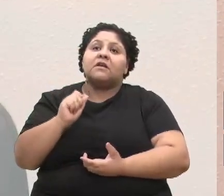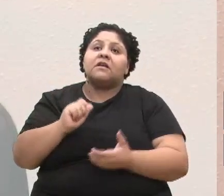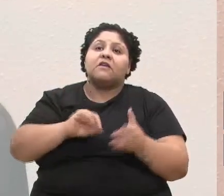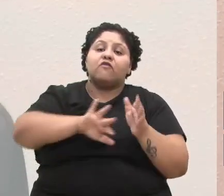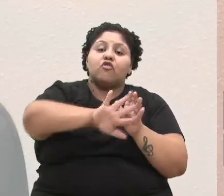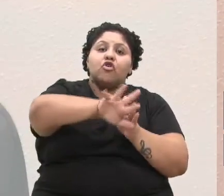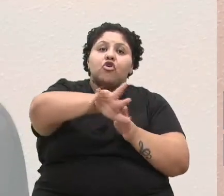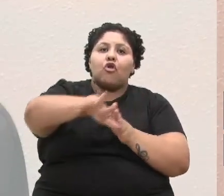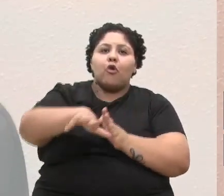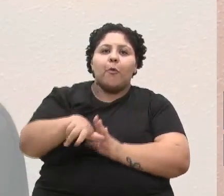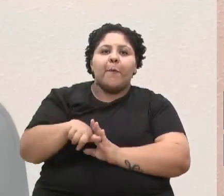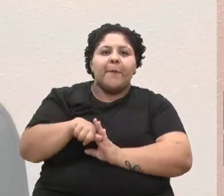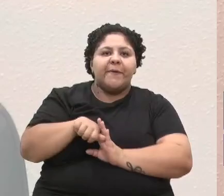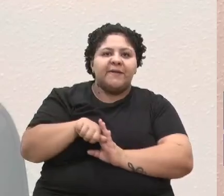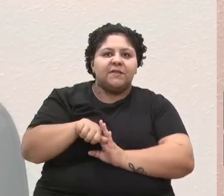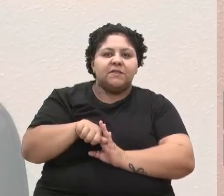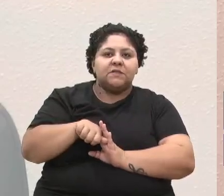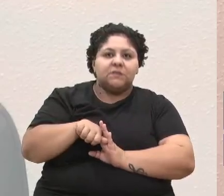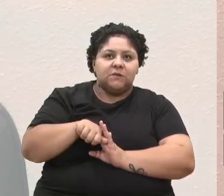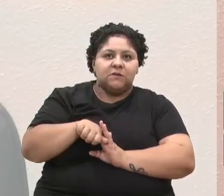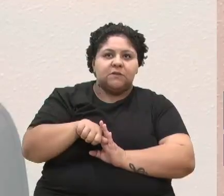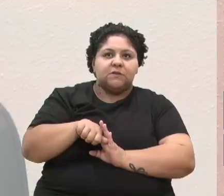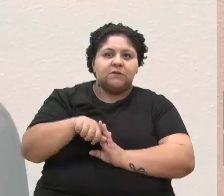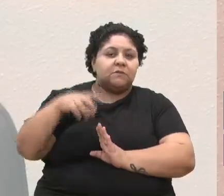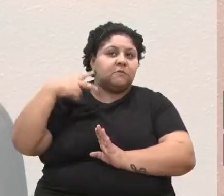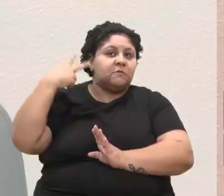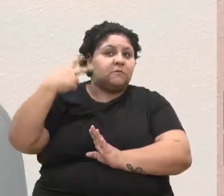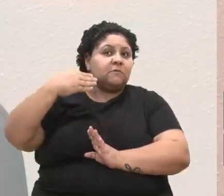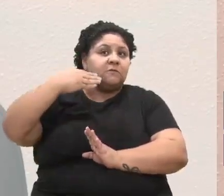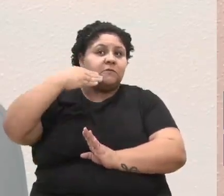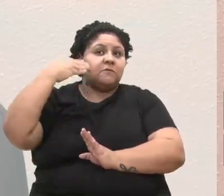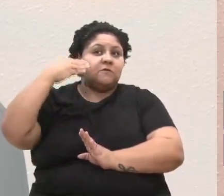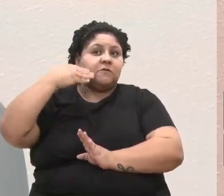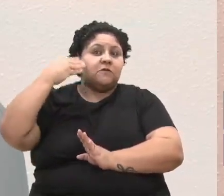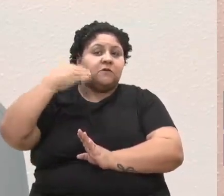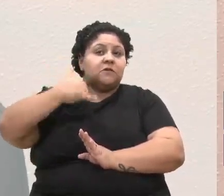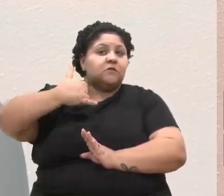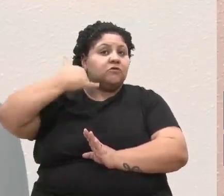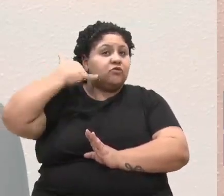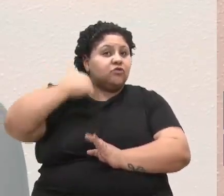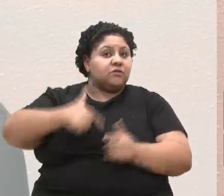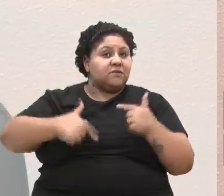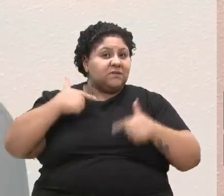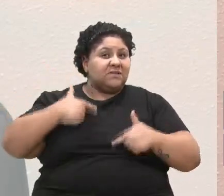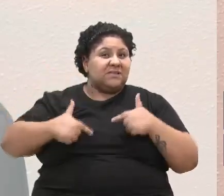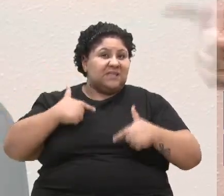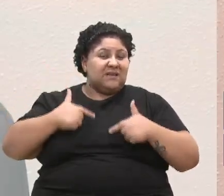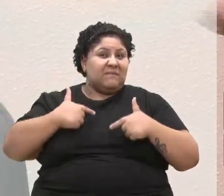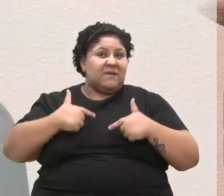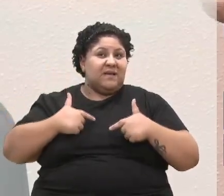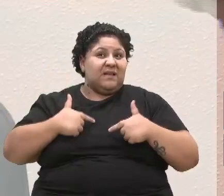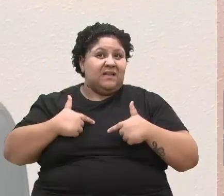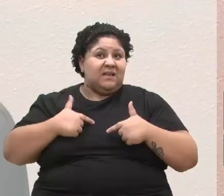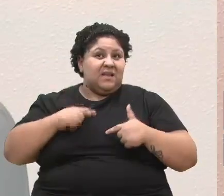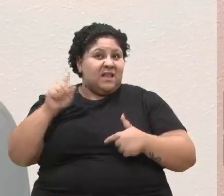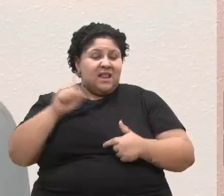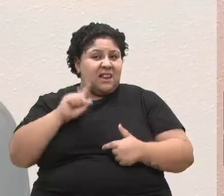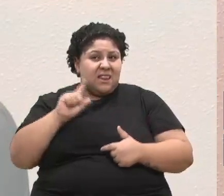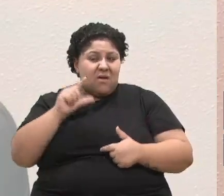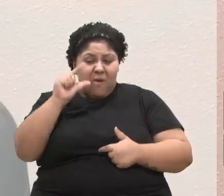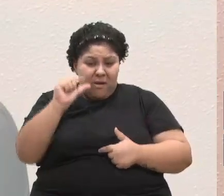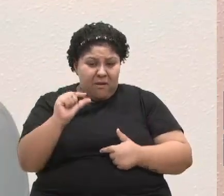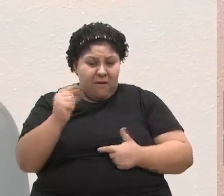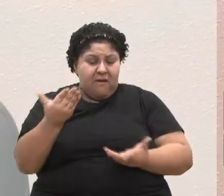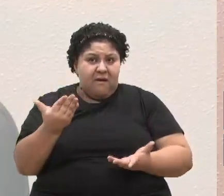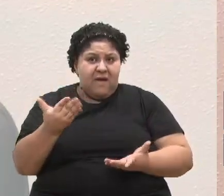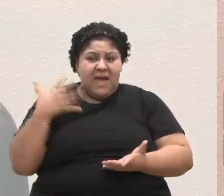roubado, quem foi assaltado, roubado, vereador Bortola, por um celular que trabalha a vida toda, às vezes, para comprar, porque não é barato.